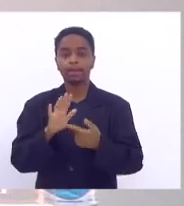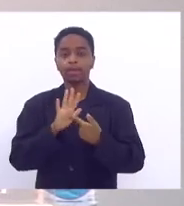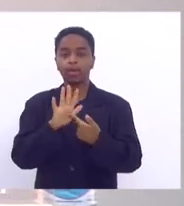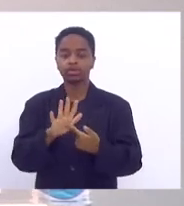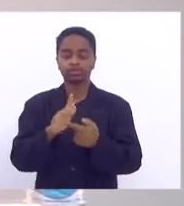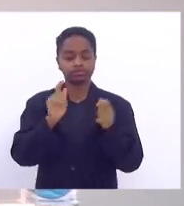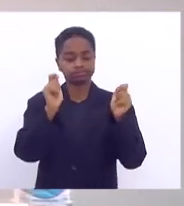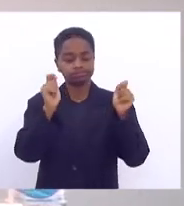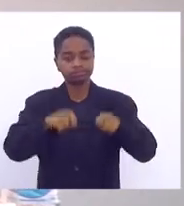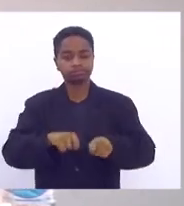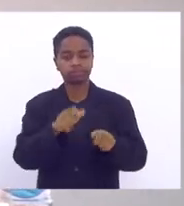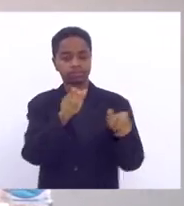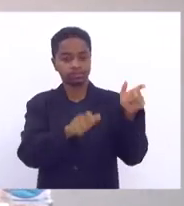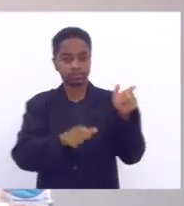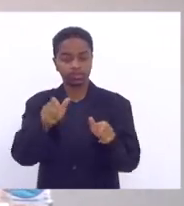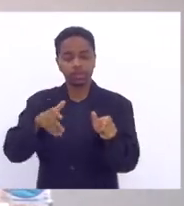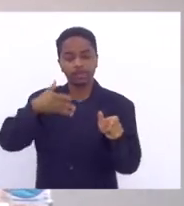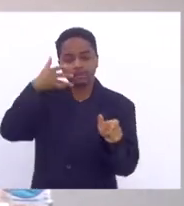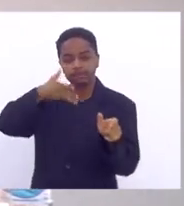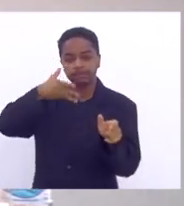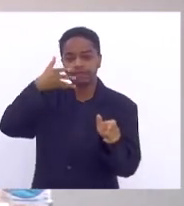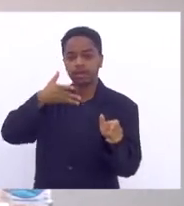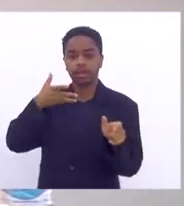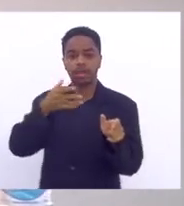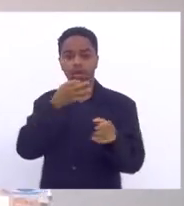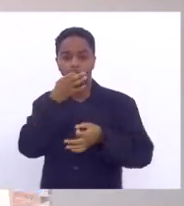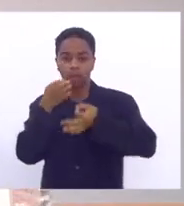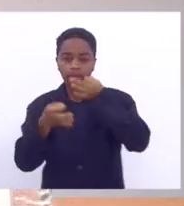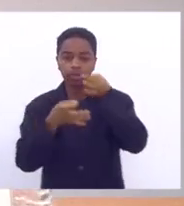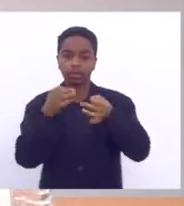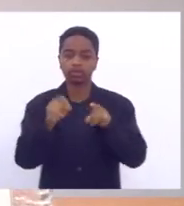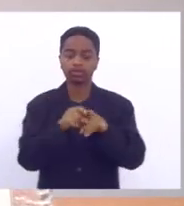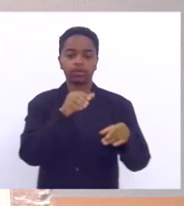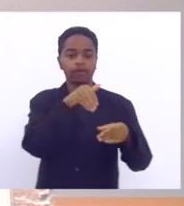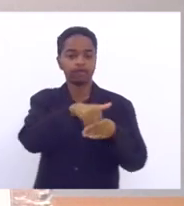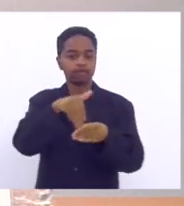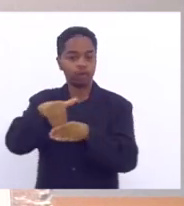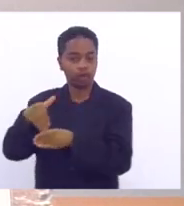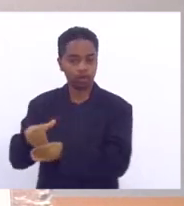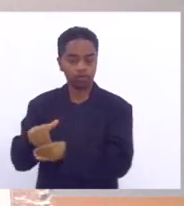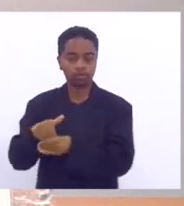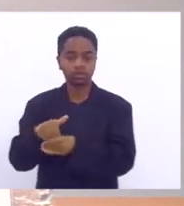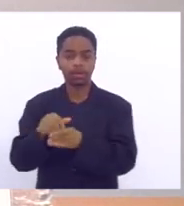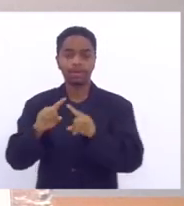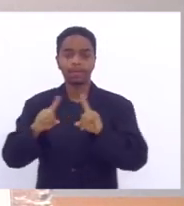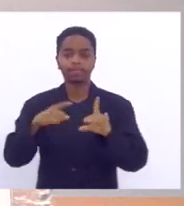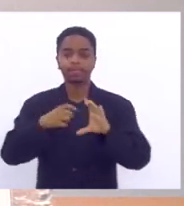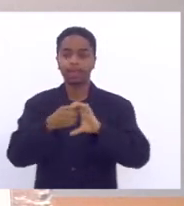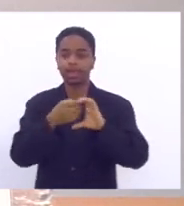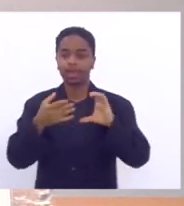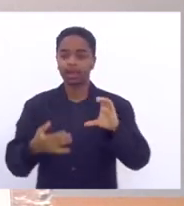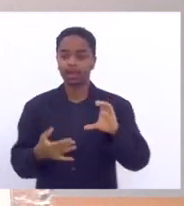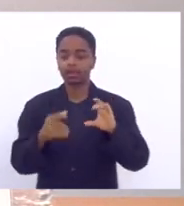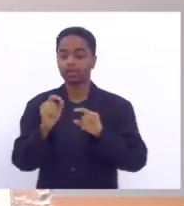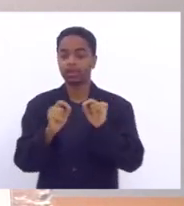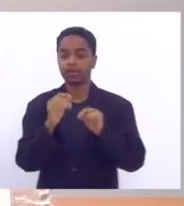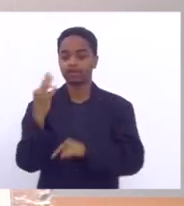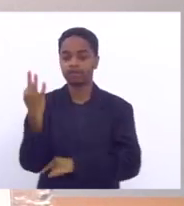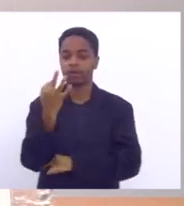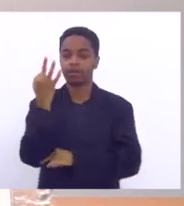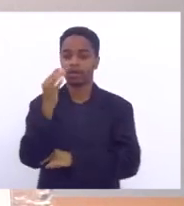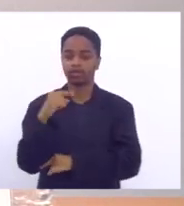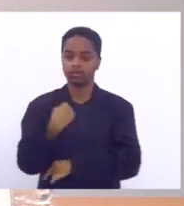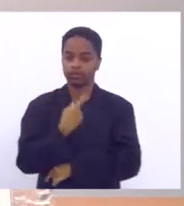eh proferir palavras opiniões e votos e ela tem um aspecto que a gente chama de formal no